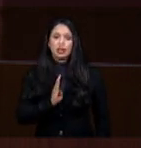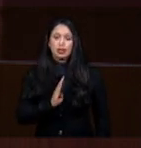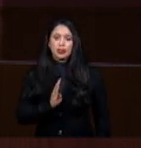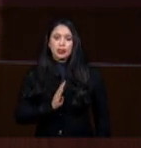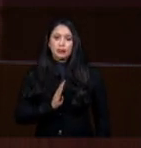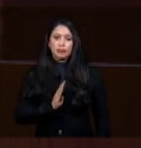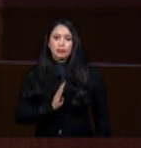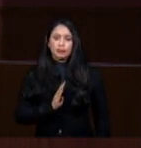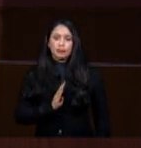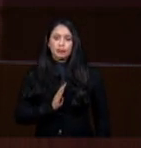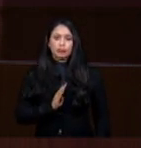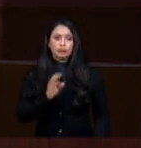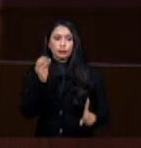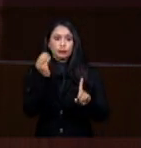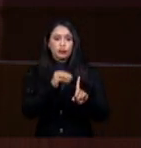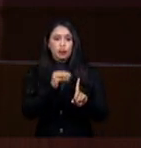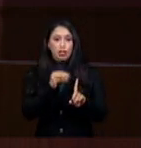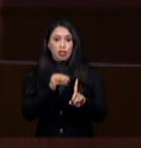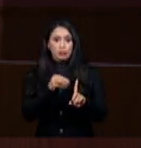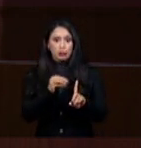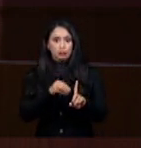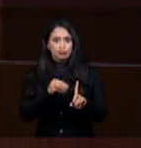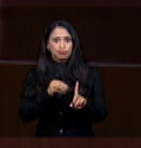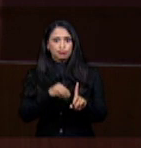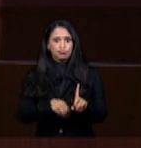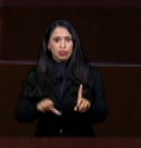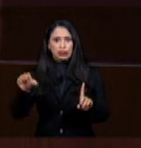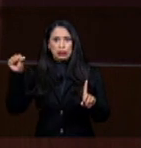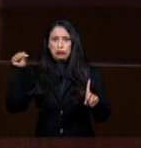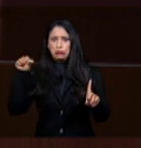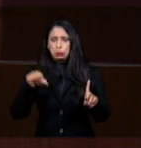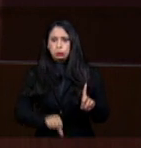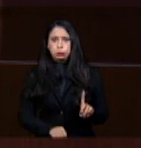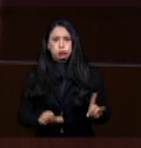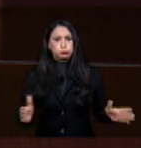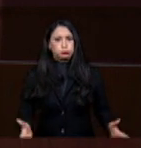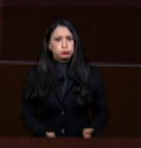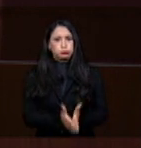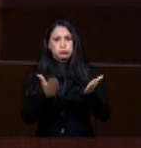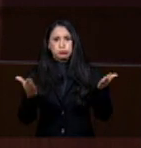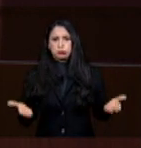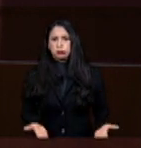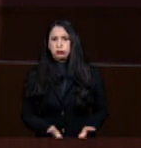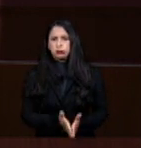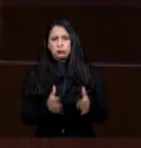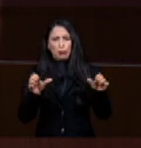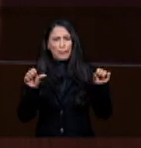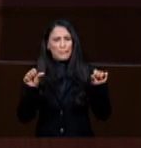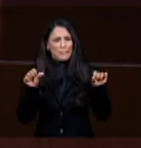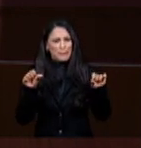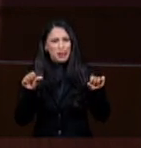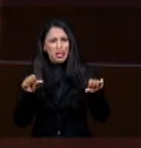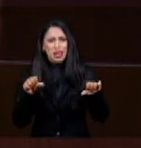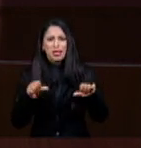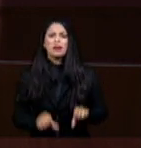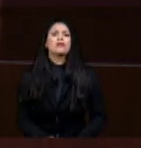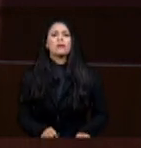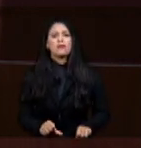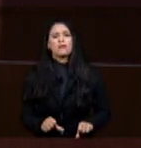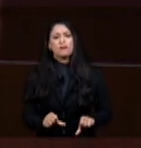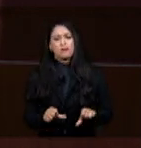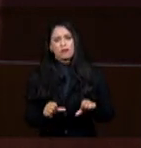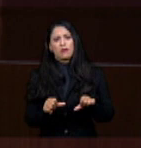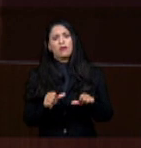na vulnerabilidade extrema ou na extrema pobreza ou na miséria ou na indigência São sinônimos